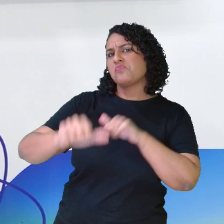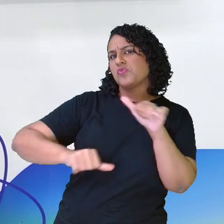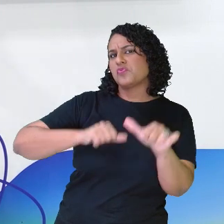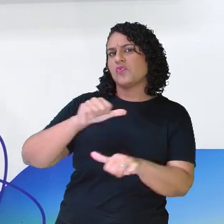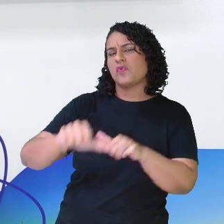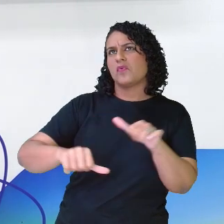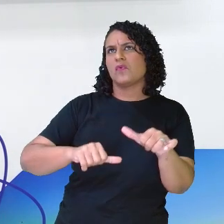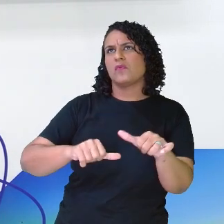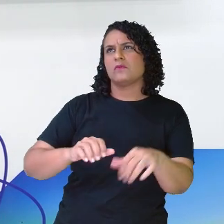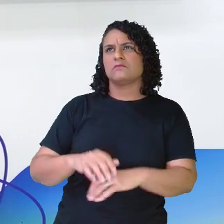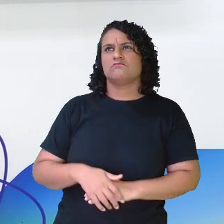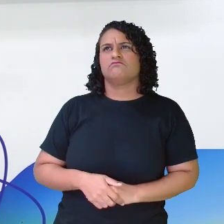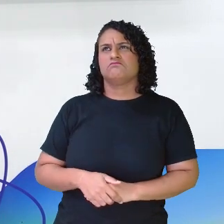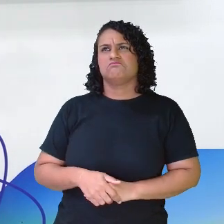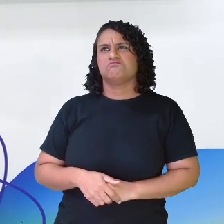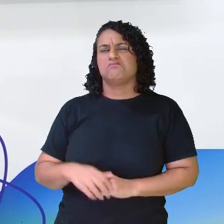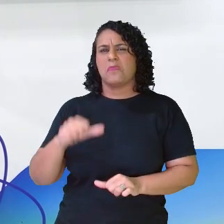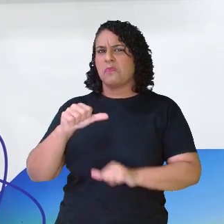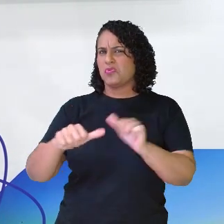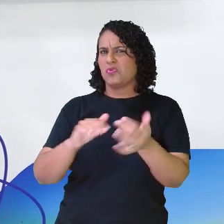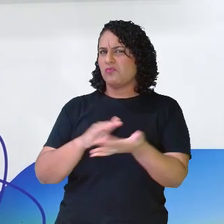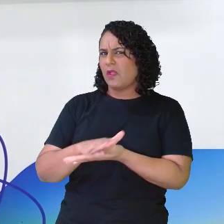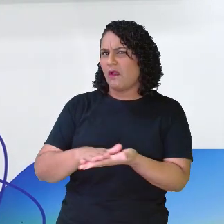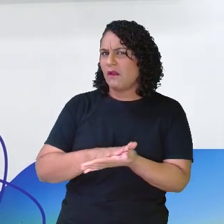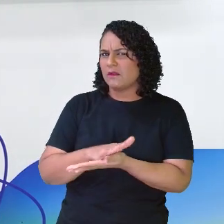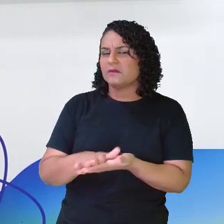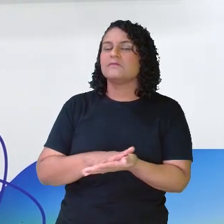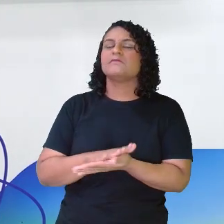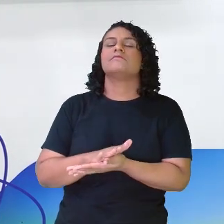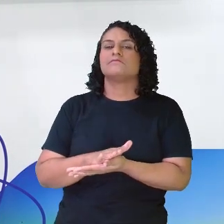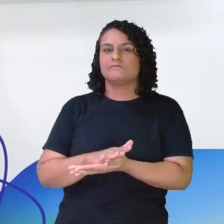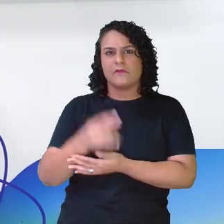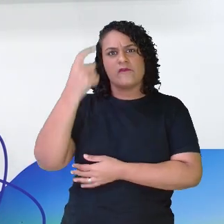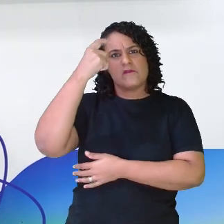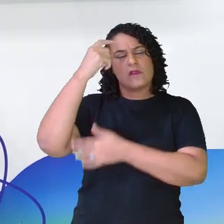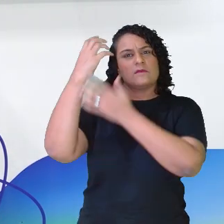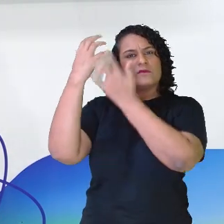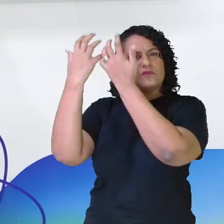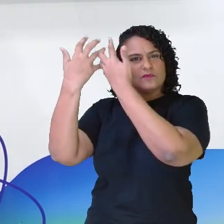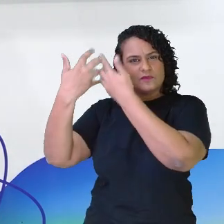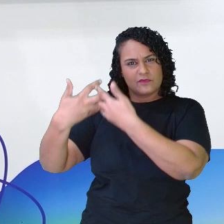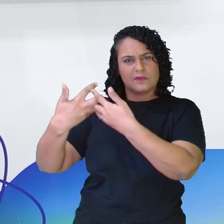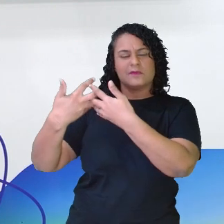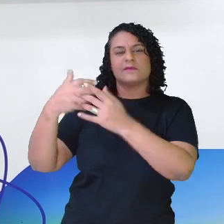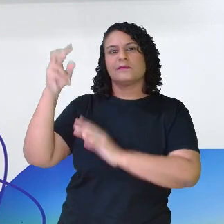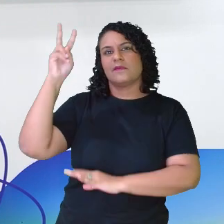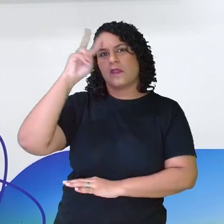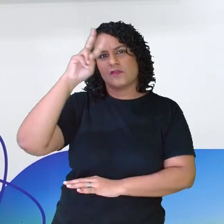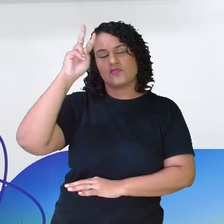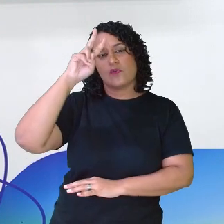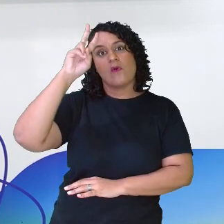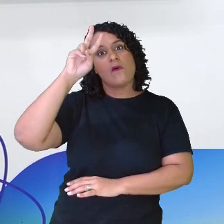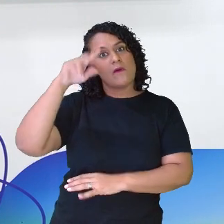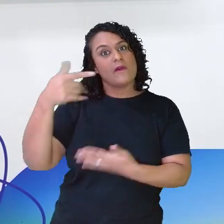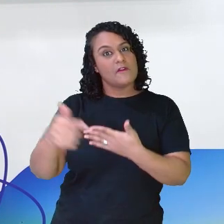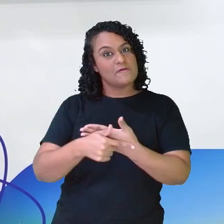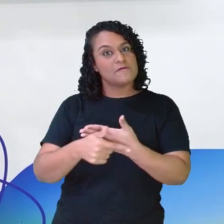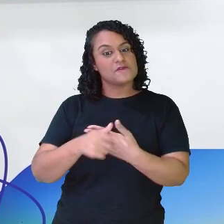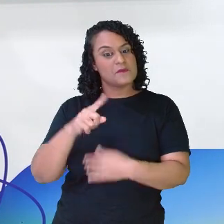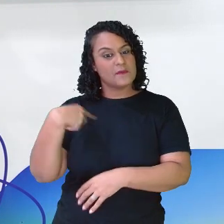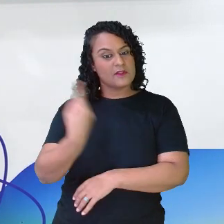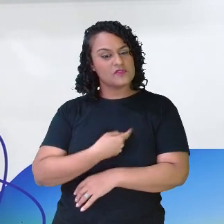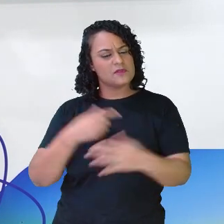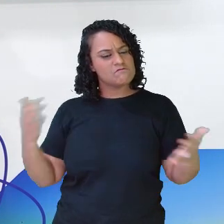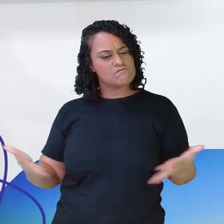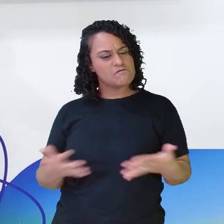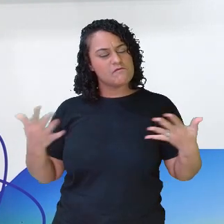ou não mudou nada? O que é que você acha disso? Vamos começar a pensar. A história serve para isso, para que a gente comece